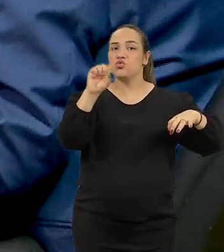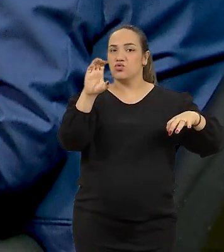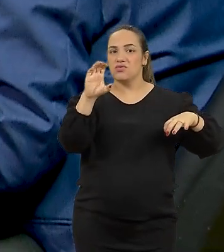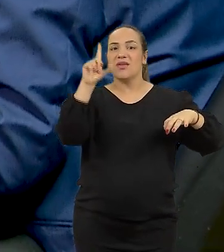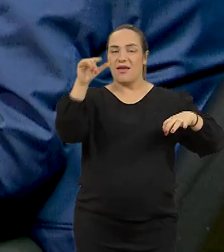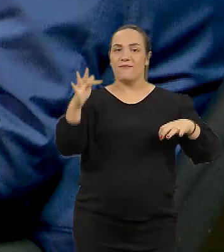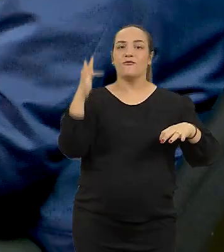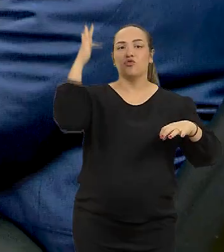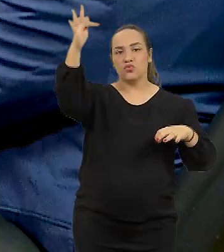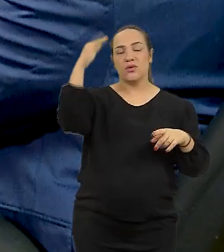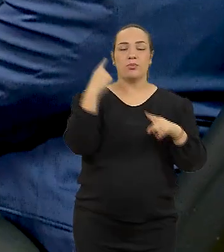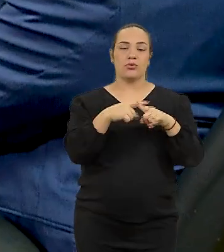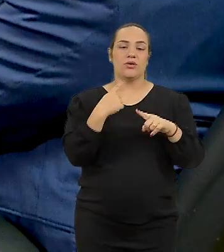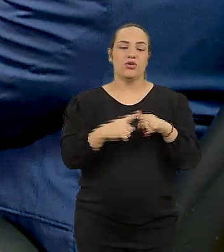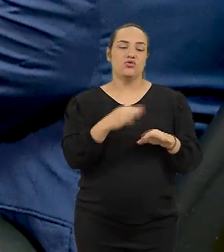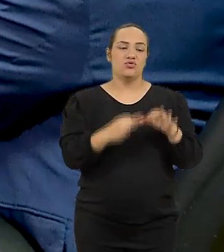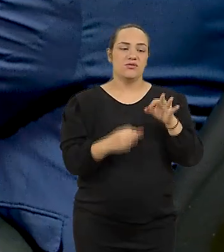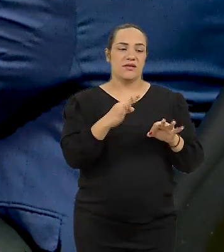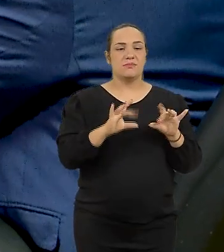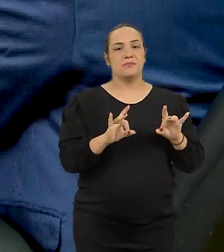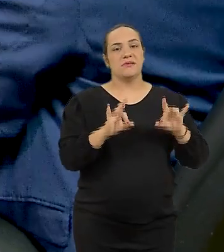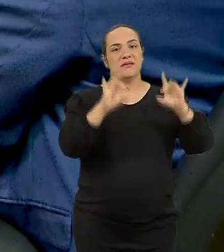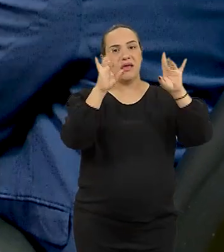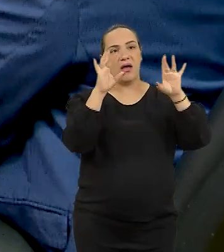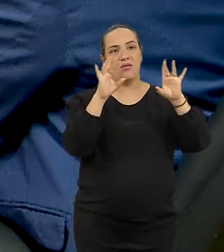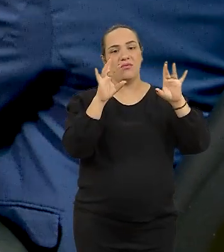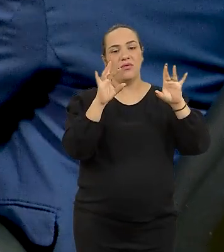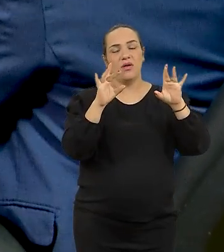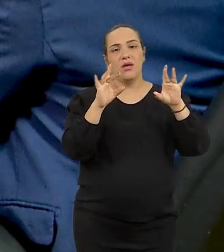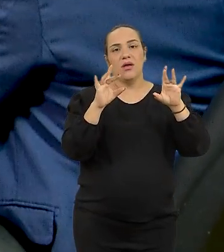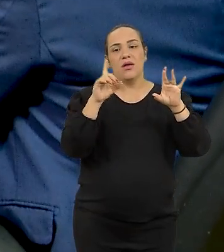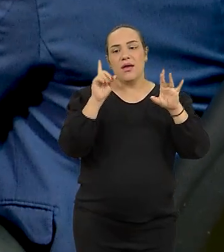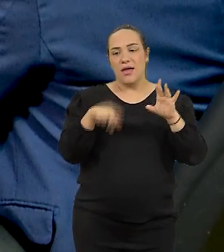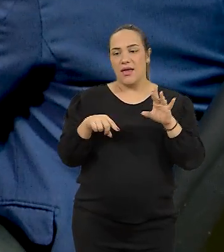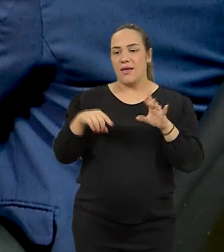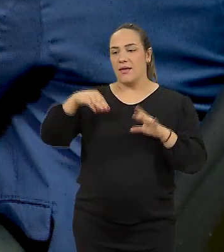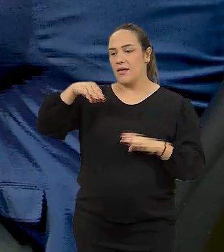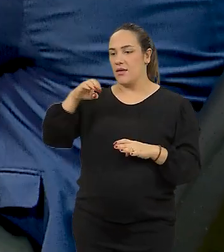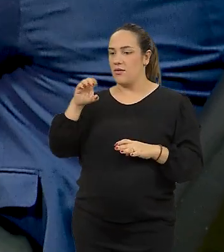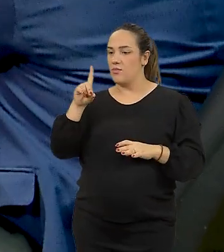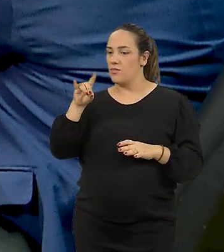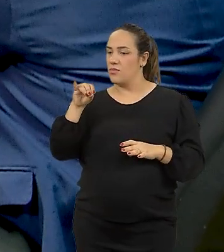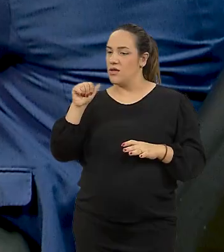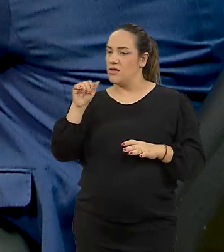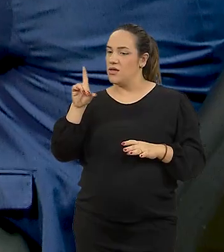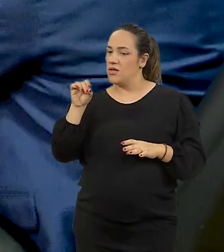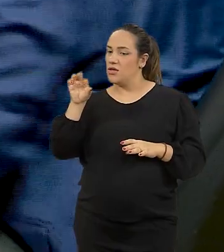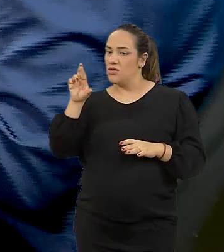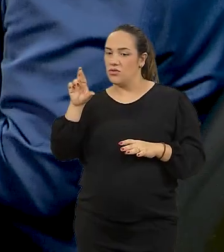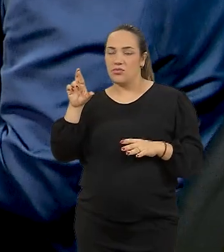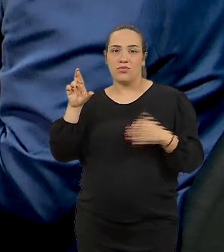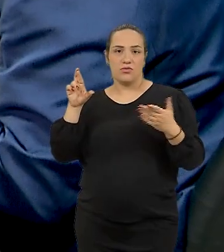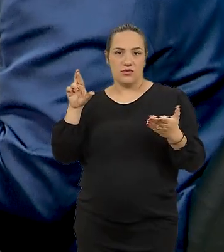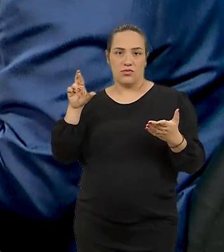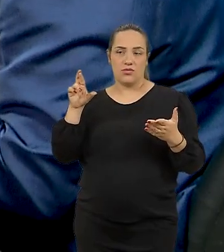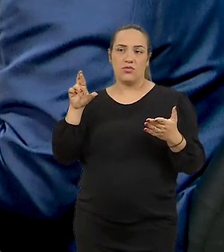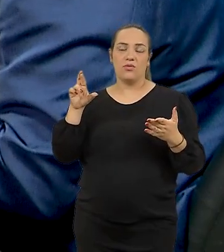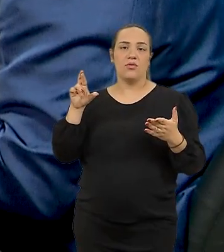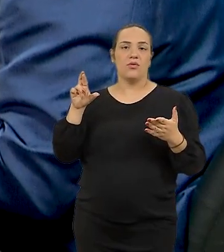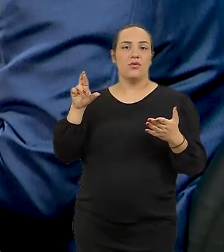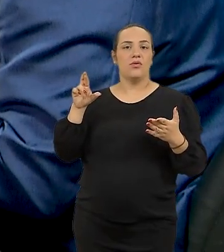juizado especial, que tem a sua parte, por exemplo, todos os mediadores e conciliadores dos juizados especiais são formados